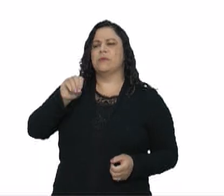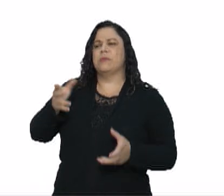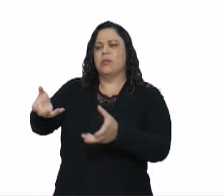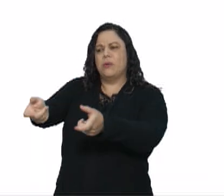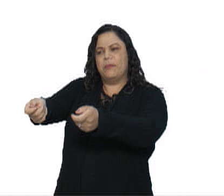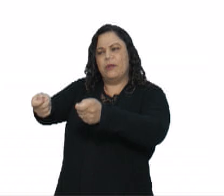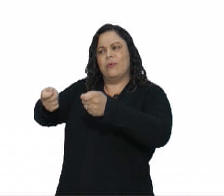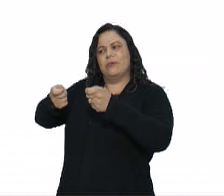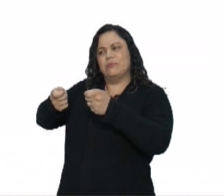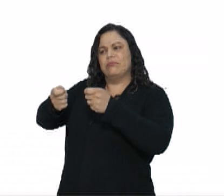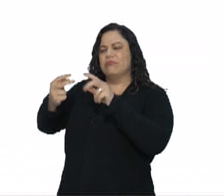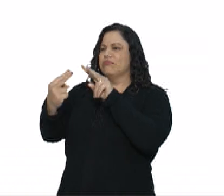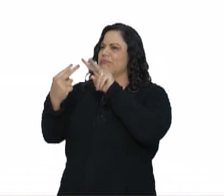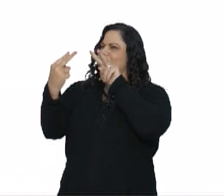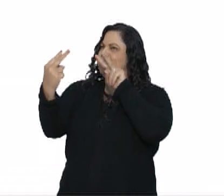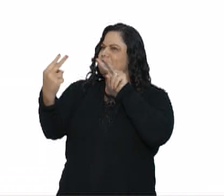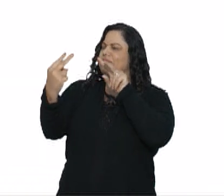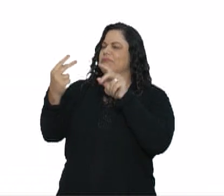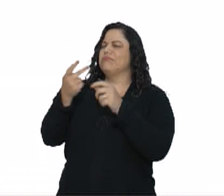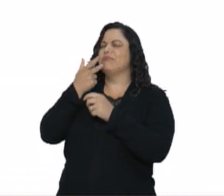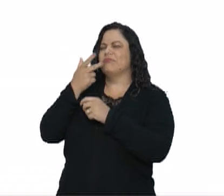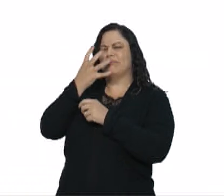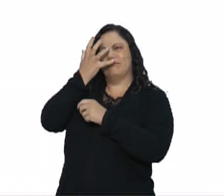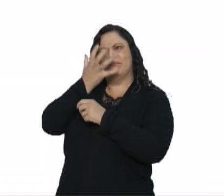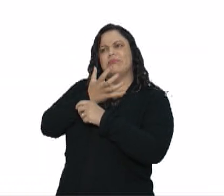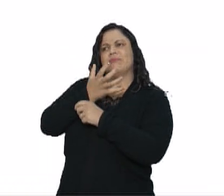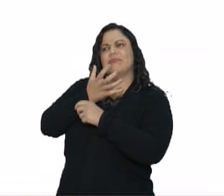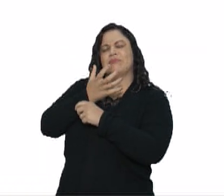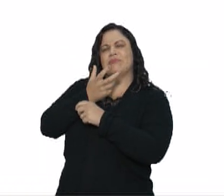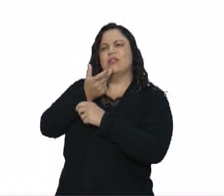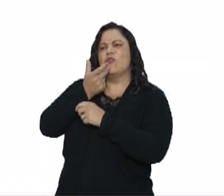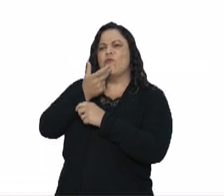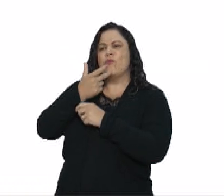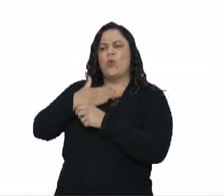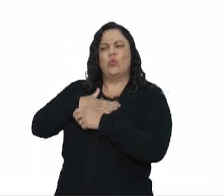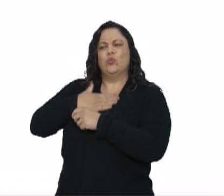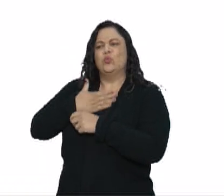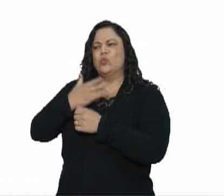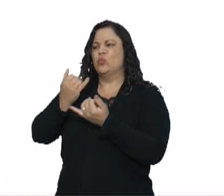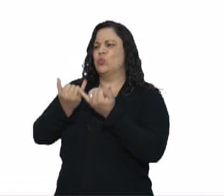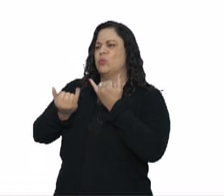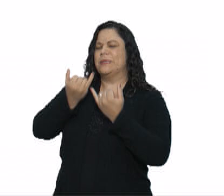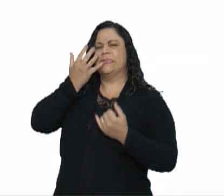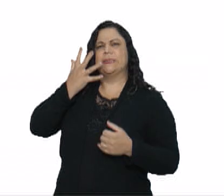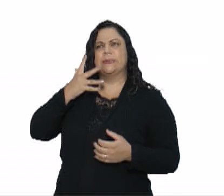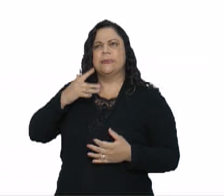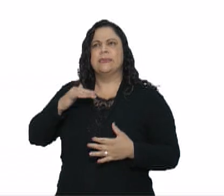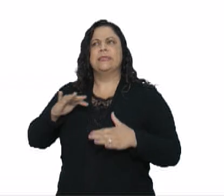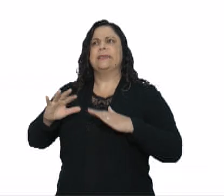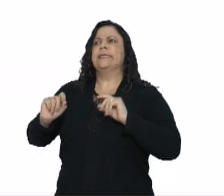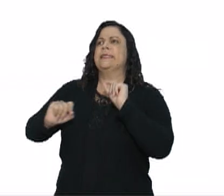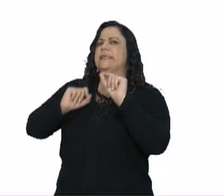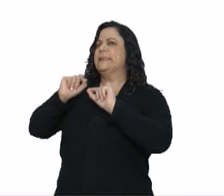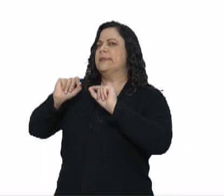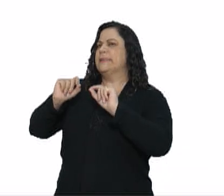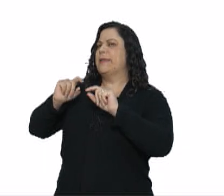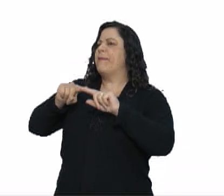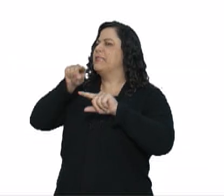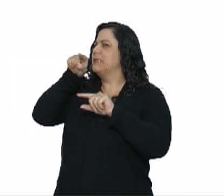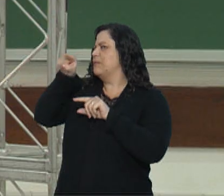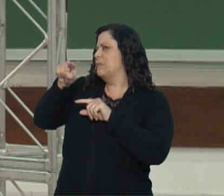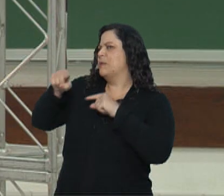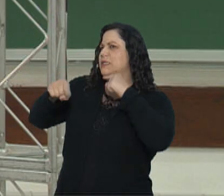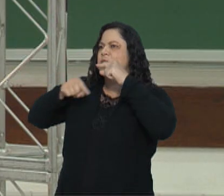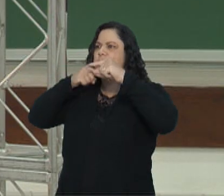ela sério e fixo. Jurou que ele queria muito, que os seus sustos pareciam de criança. Em todo caso, quando tivesse